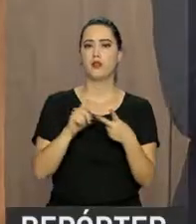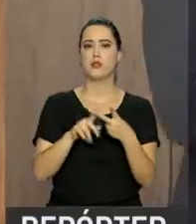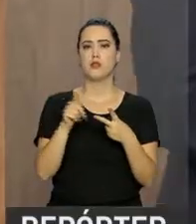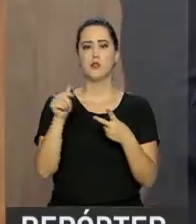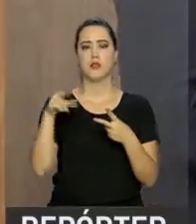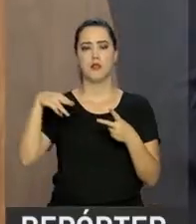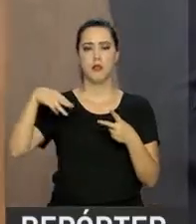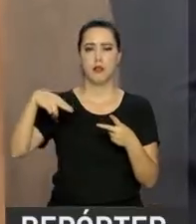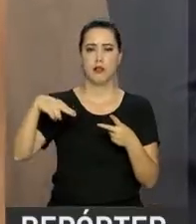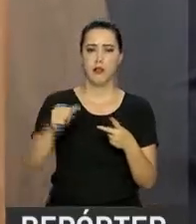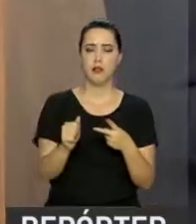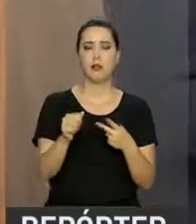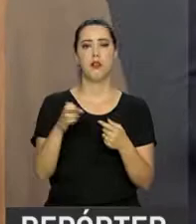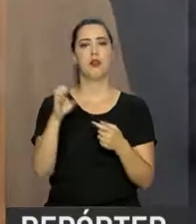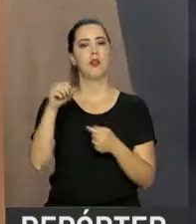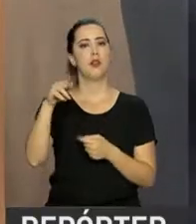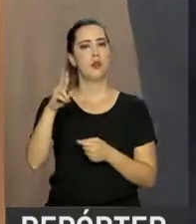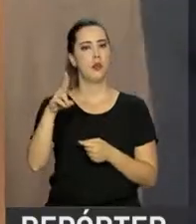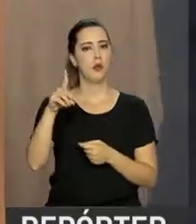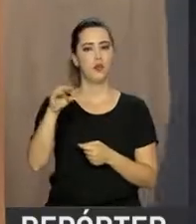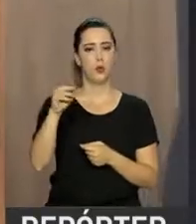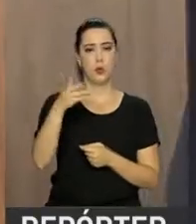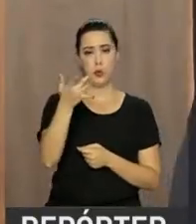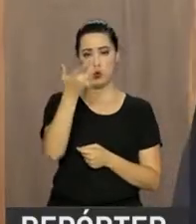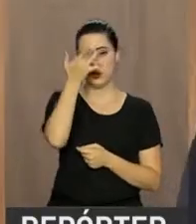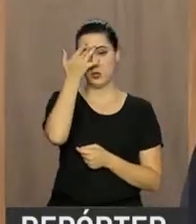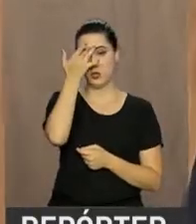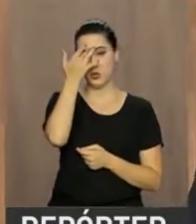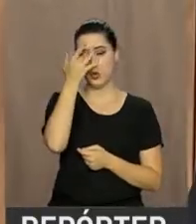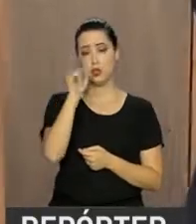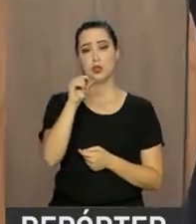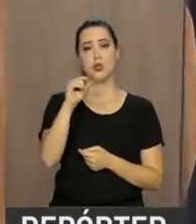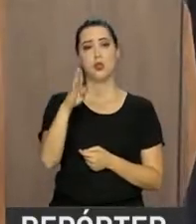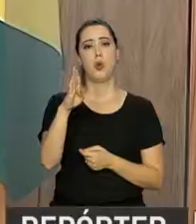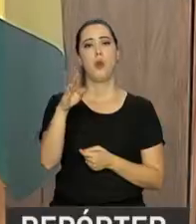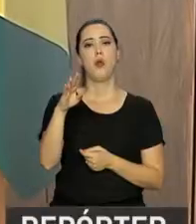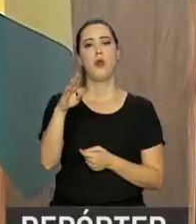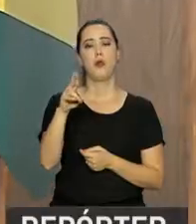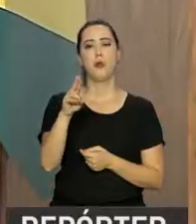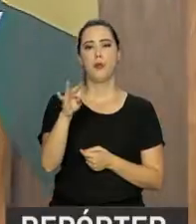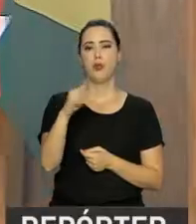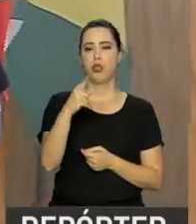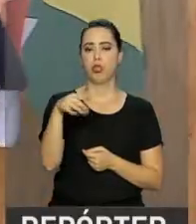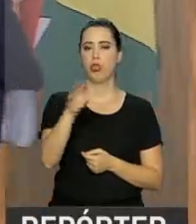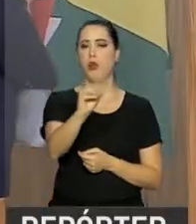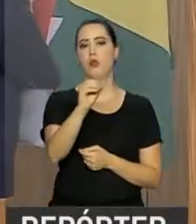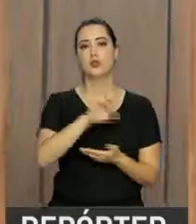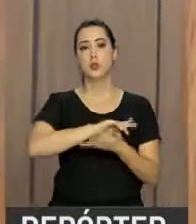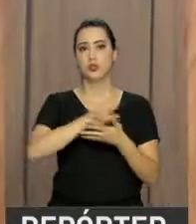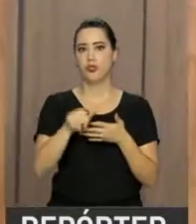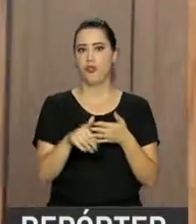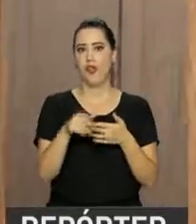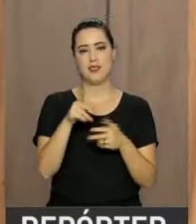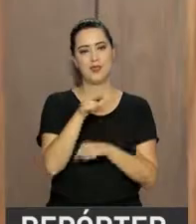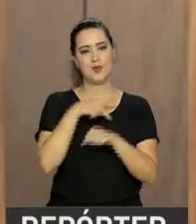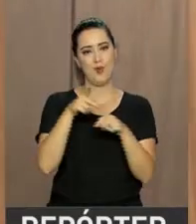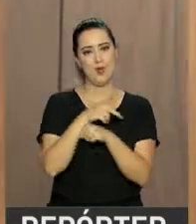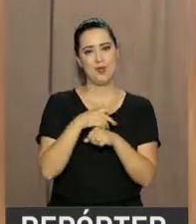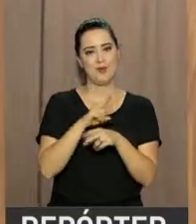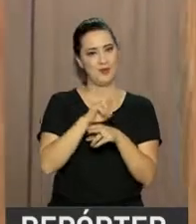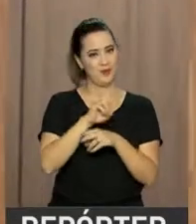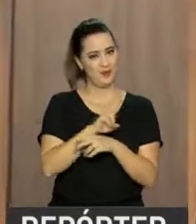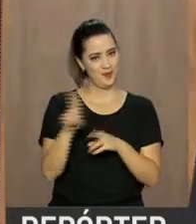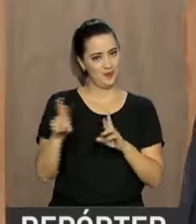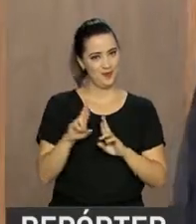me amar equador índia filipinas e botão só quando as cartas credenciais são